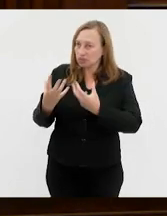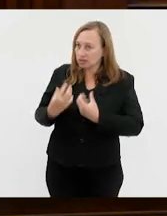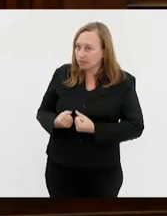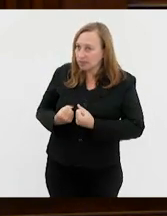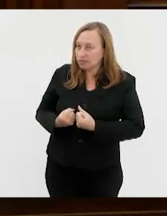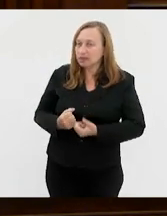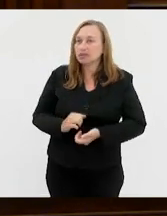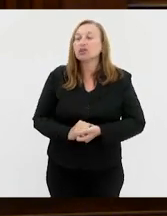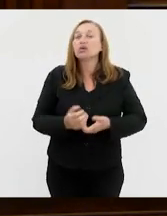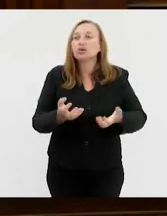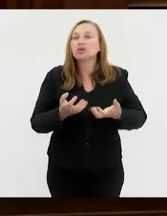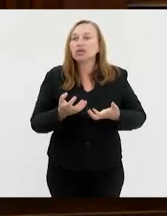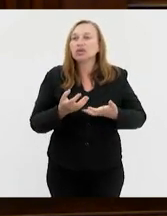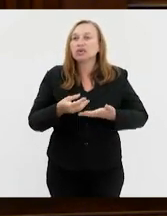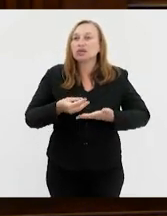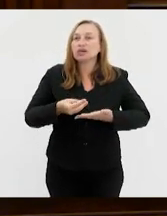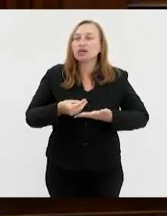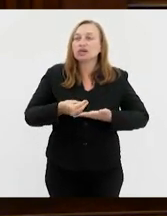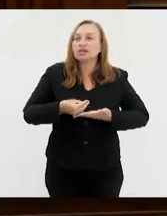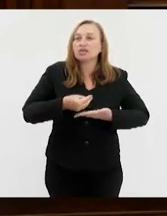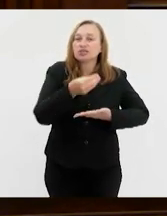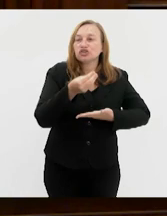eu queria passar a todos os meus amigos